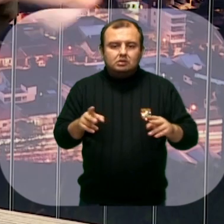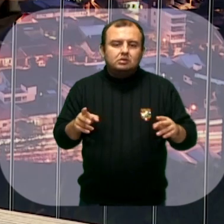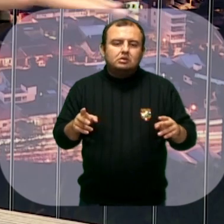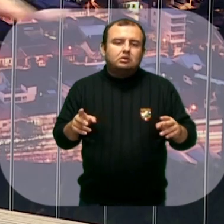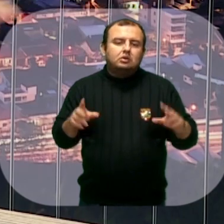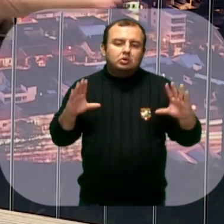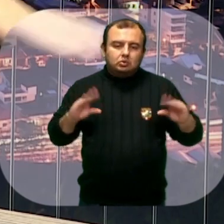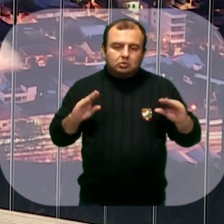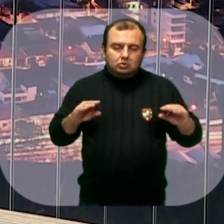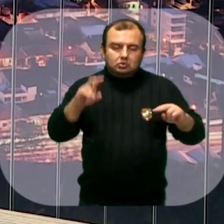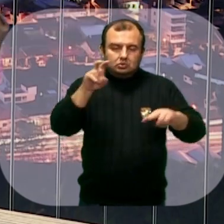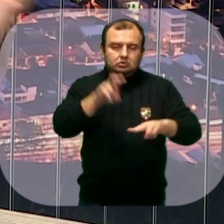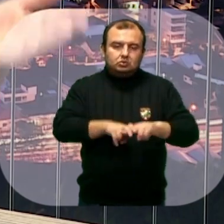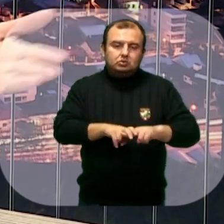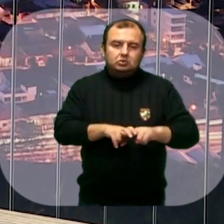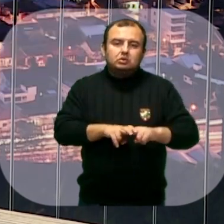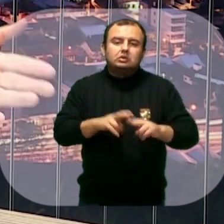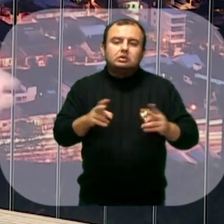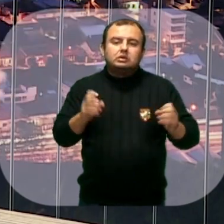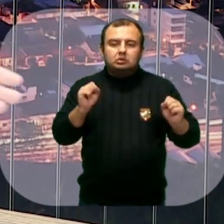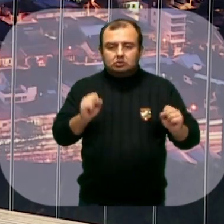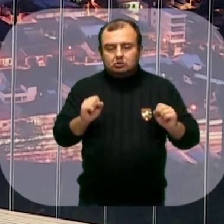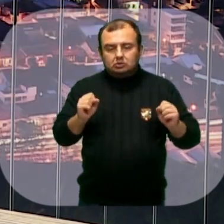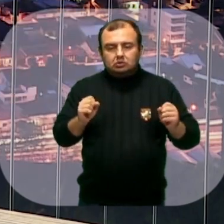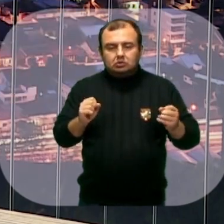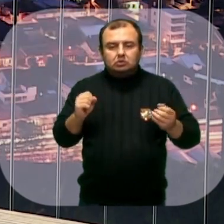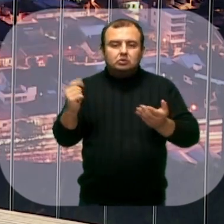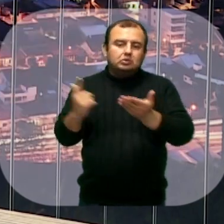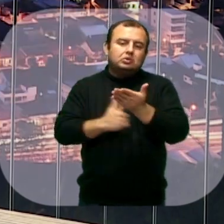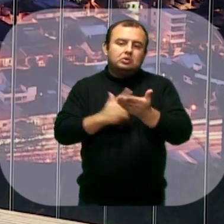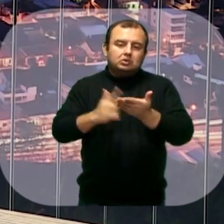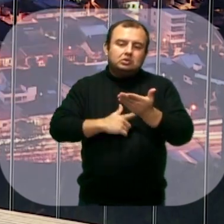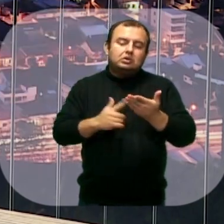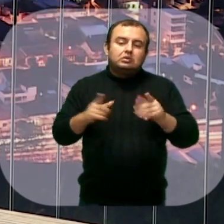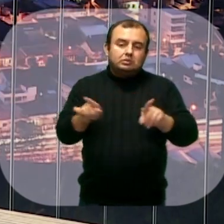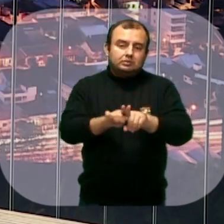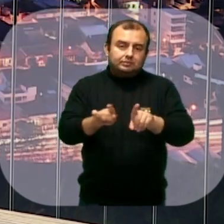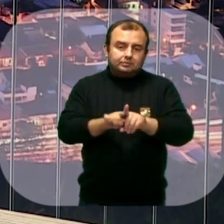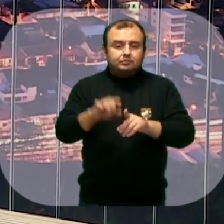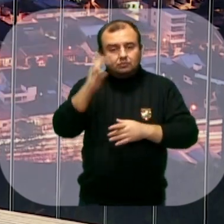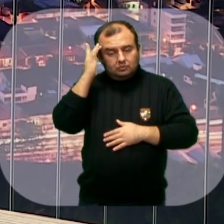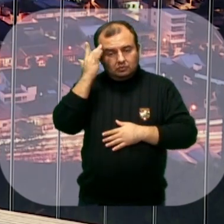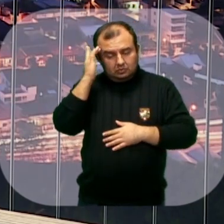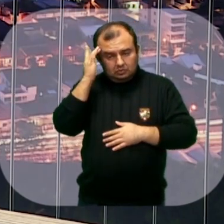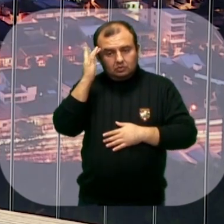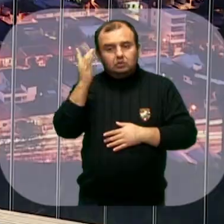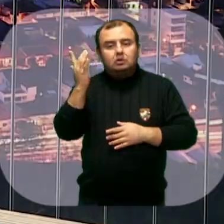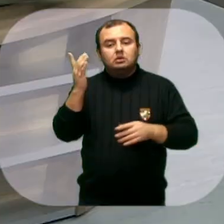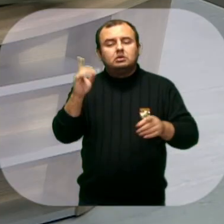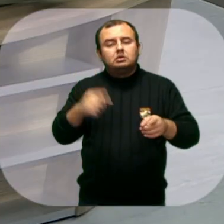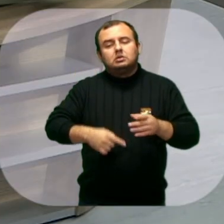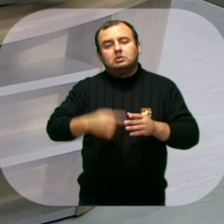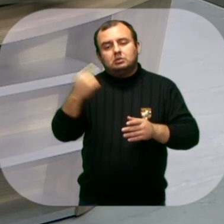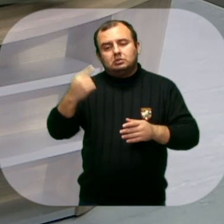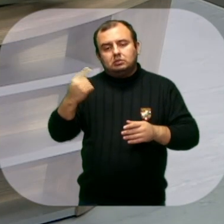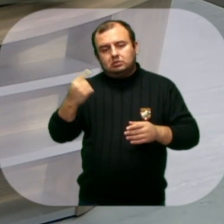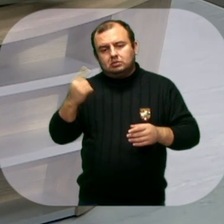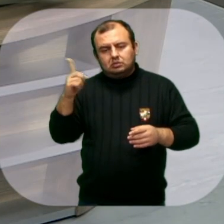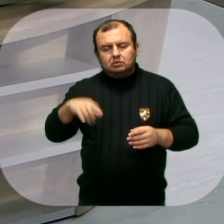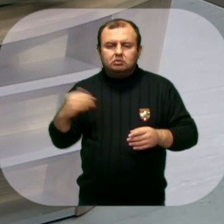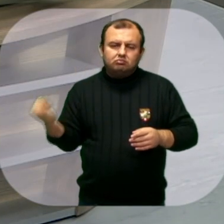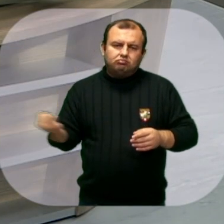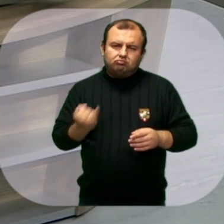um sofazinho para você se atirar e poder manusear os livros, eu acho que isso, principalmente na primeira infância, na segunda infância, é